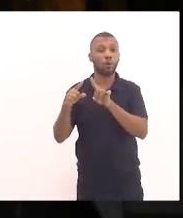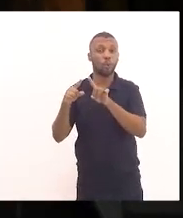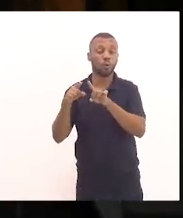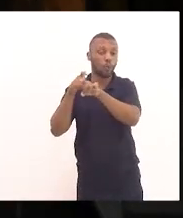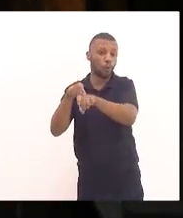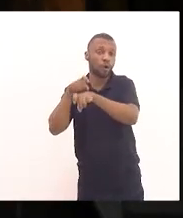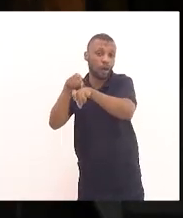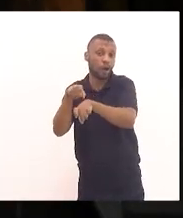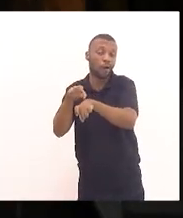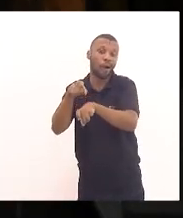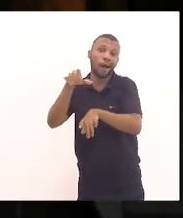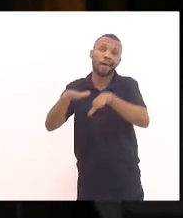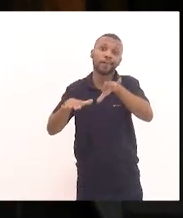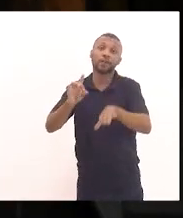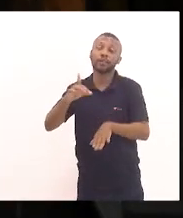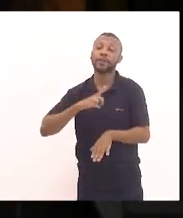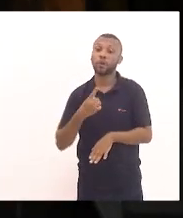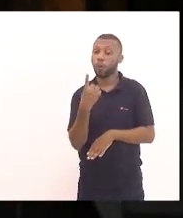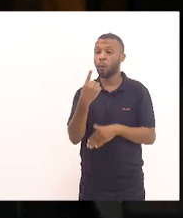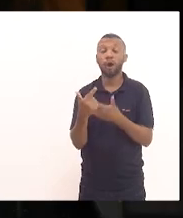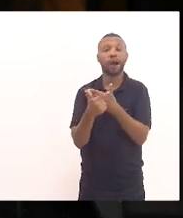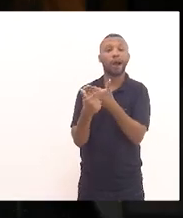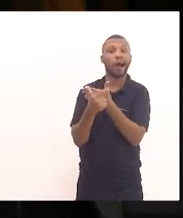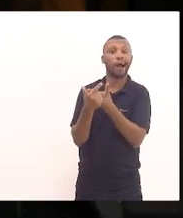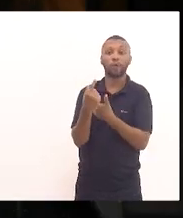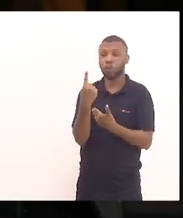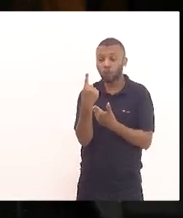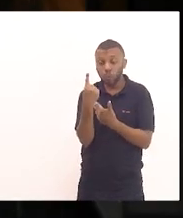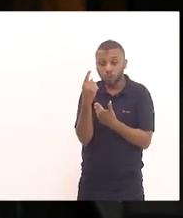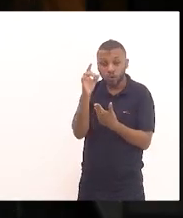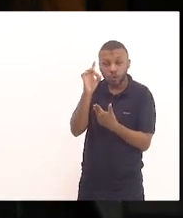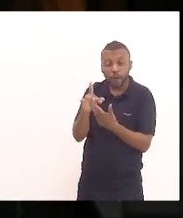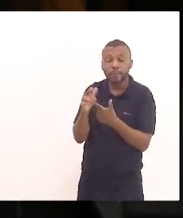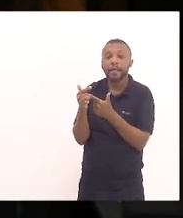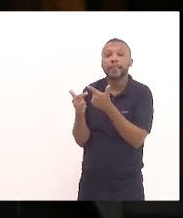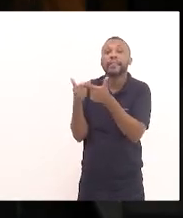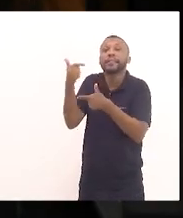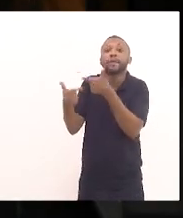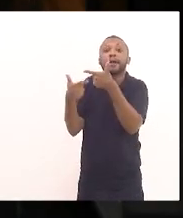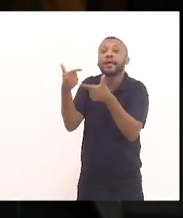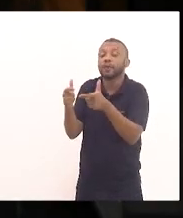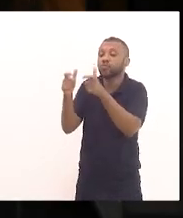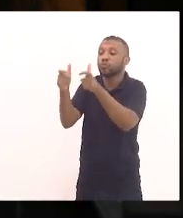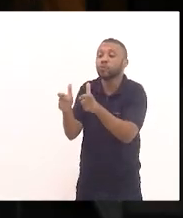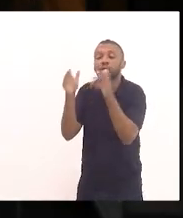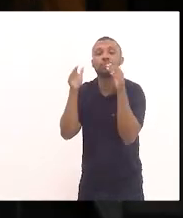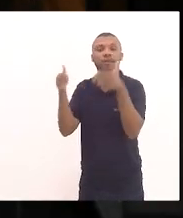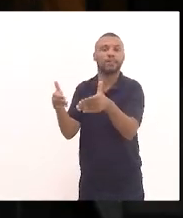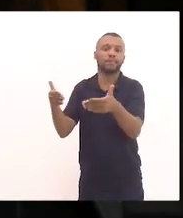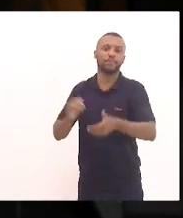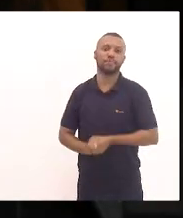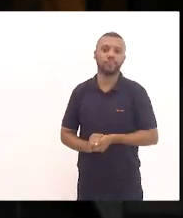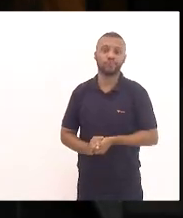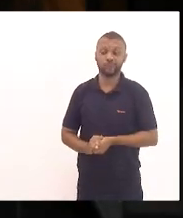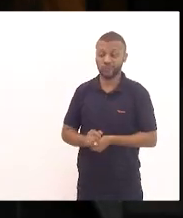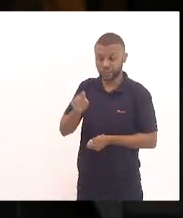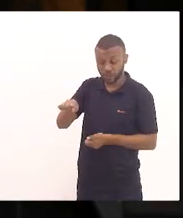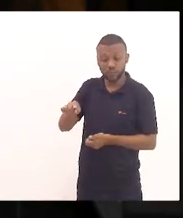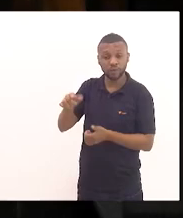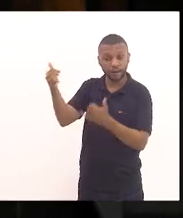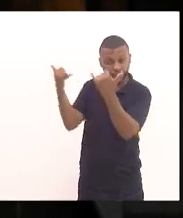carro, de um veículo, para fazer o trabalho numa determinada região. Esse é um dado da